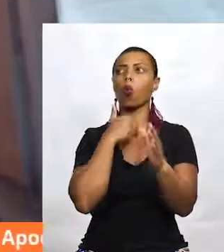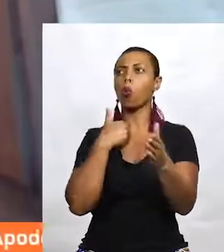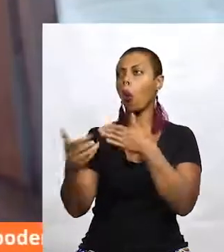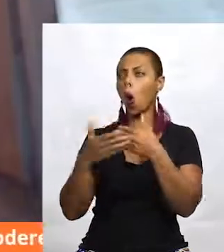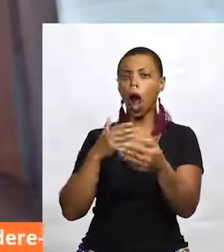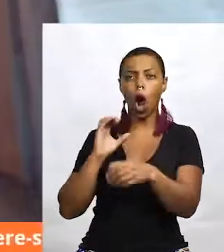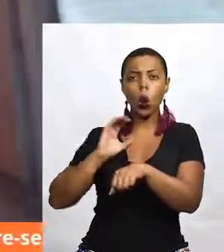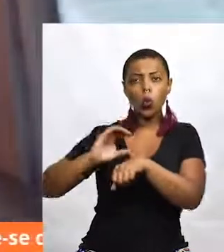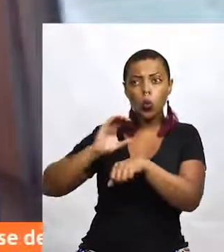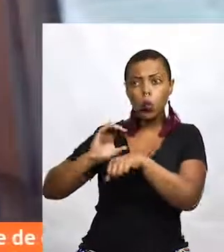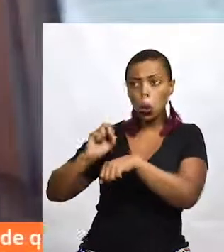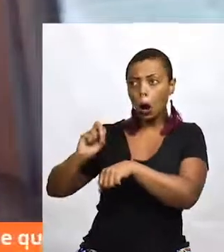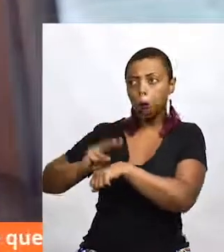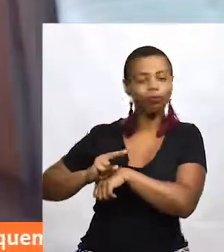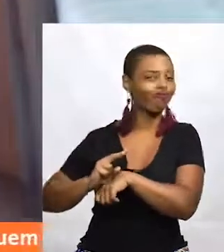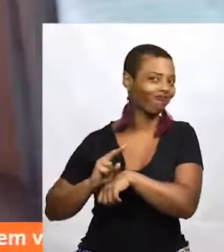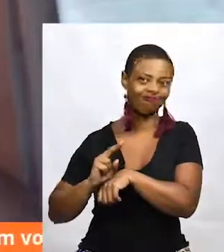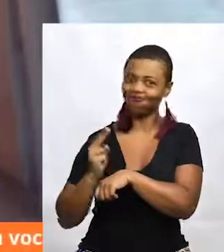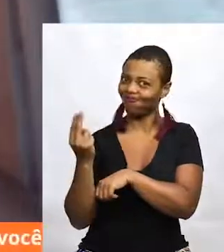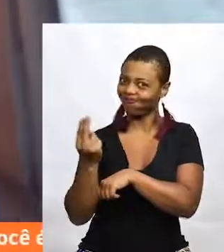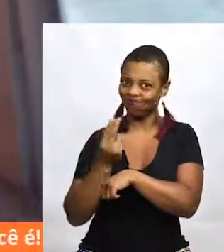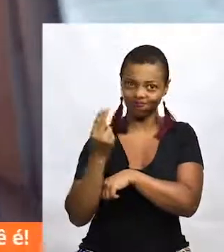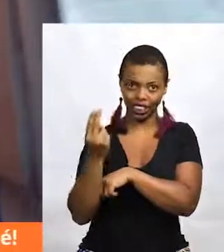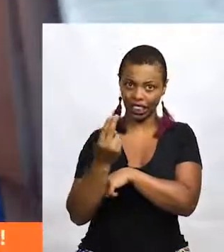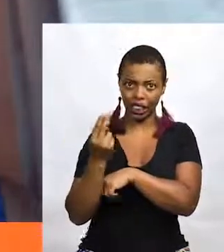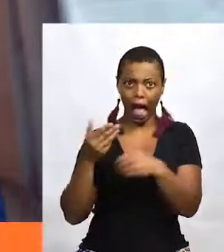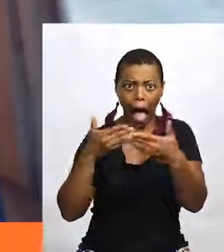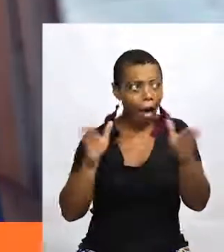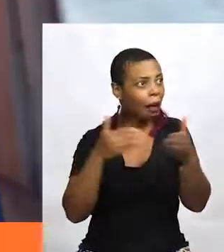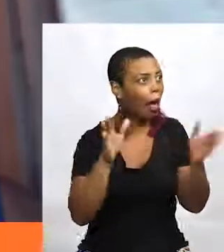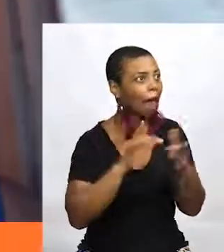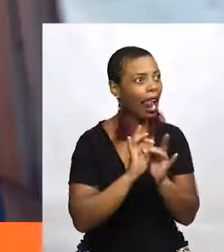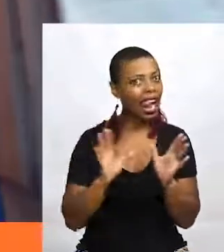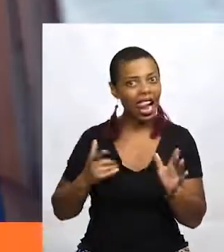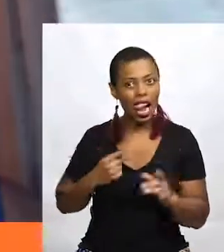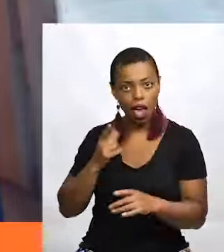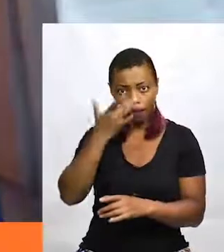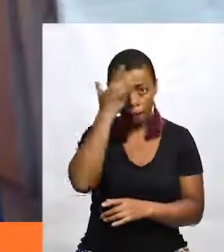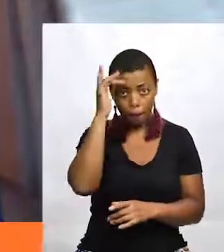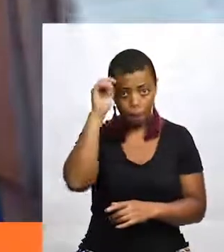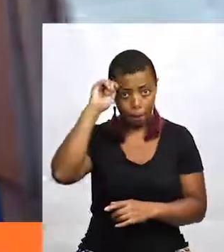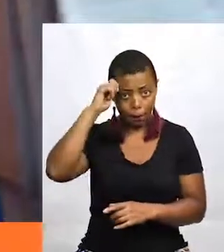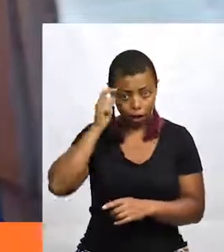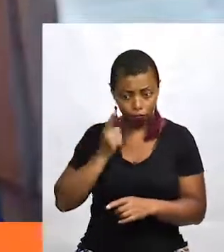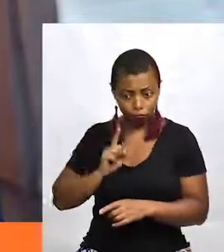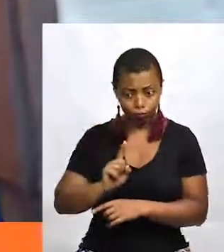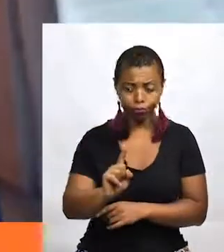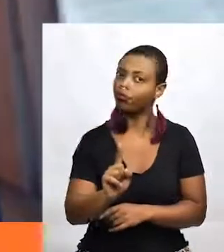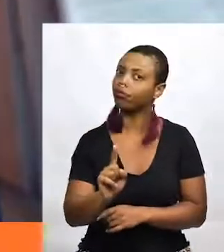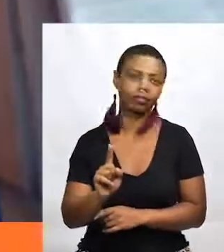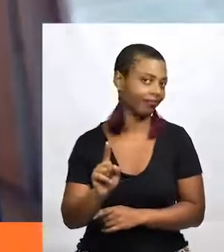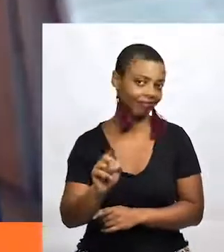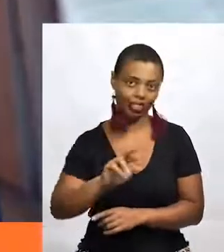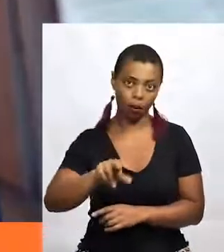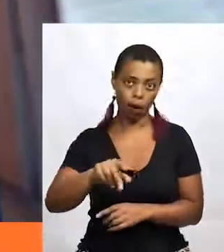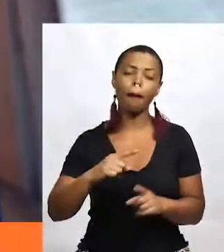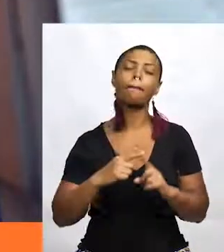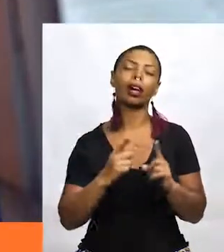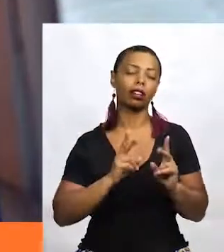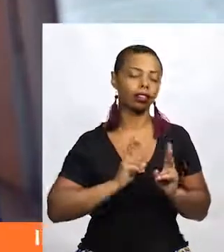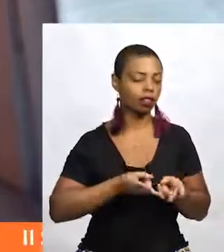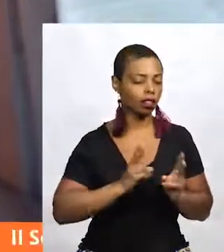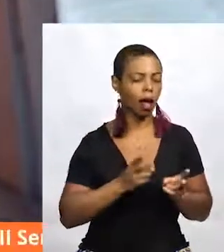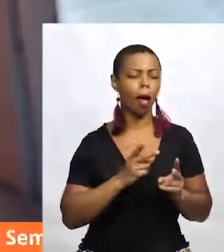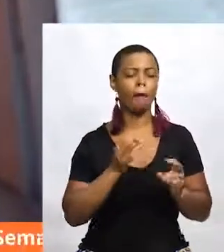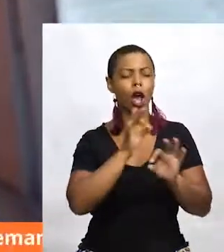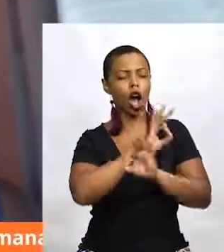não havia portas abertas para quaisquer cursos, né, apesar de eu sempre ter sido excelente aluna, sempre ter me dedicado